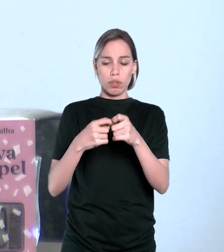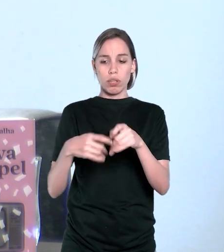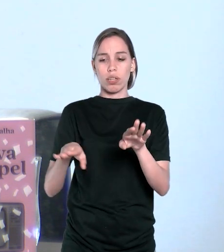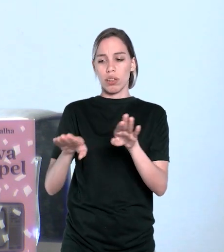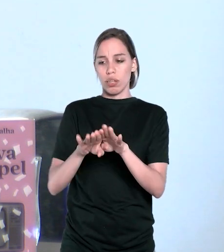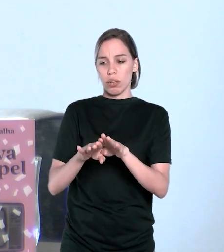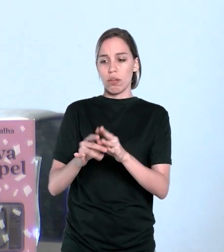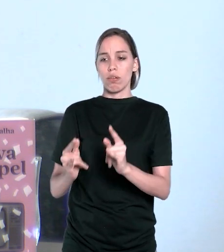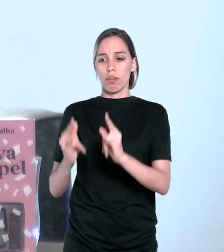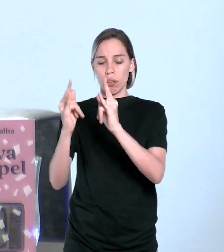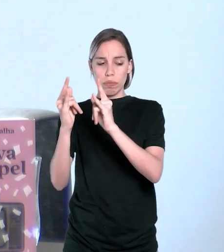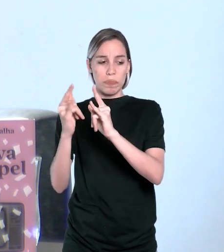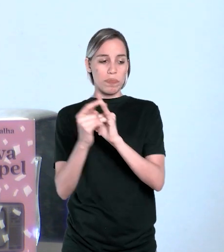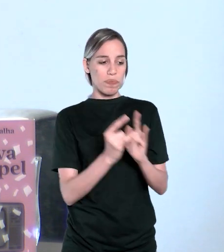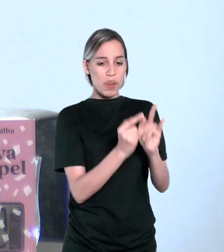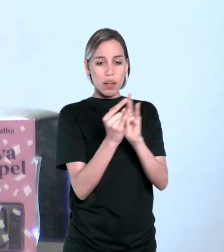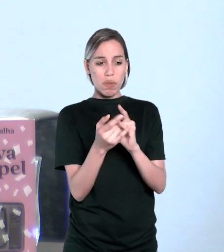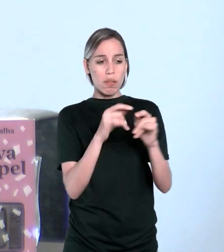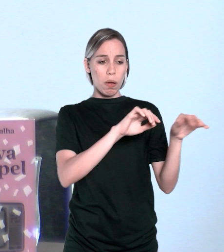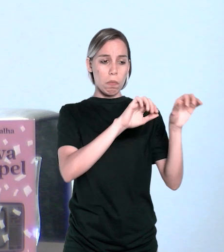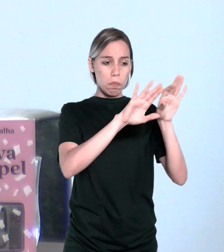assim. Teve esse desmonte todo.